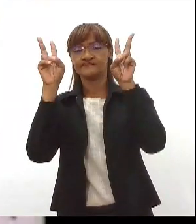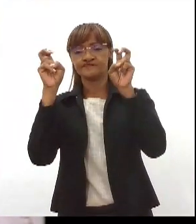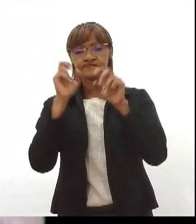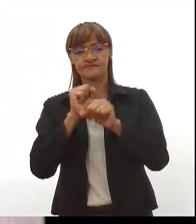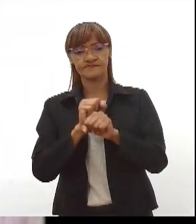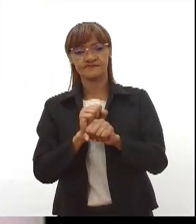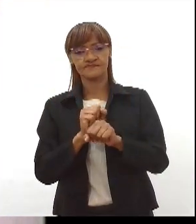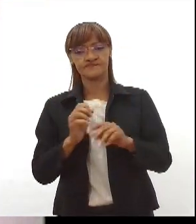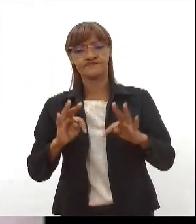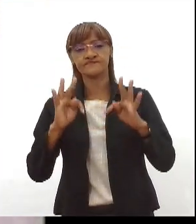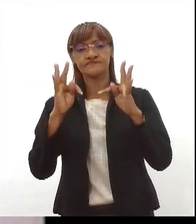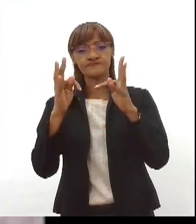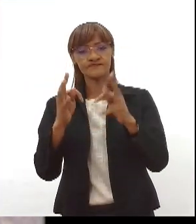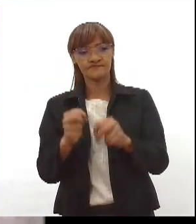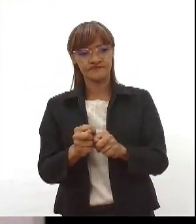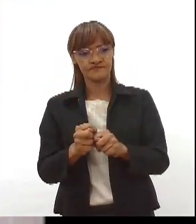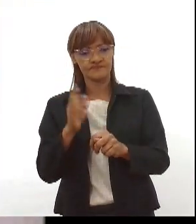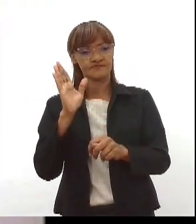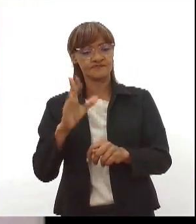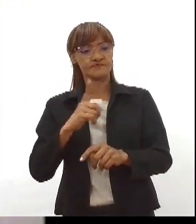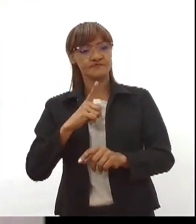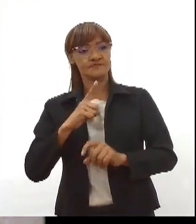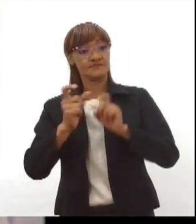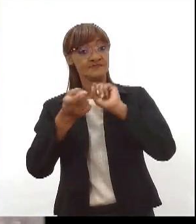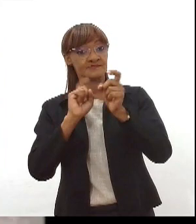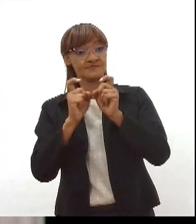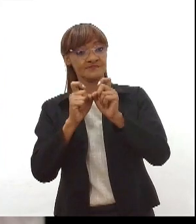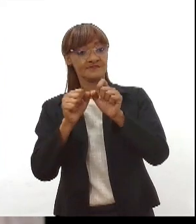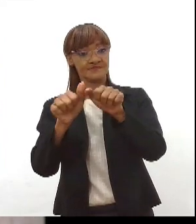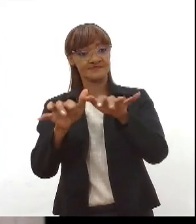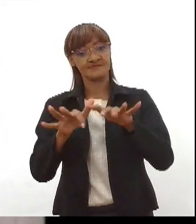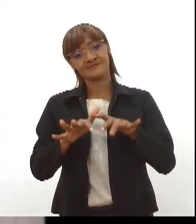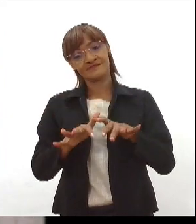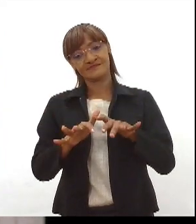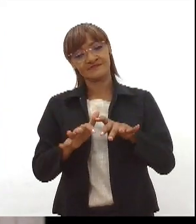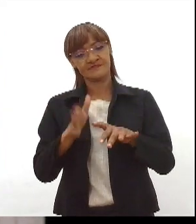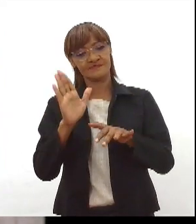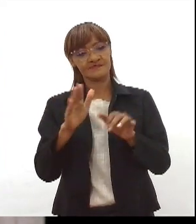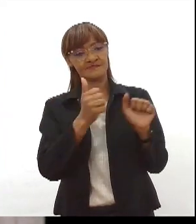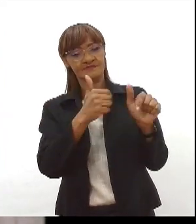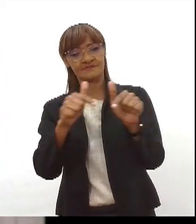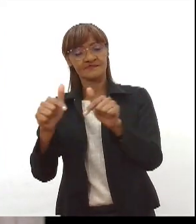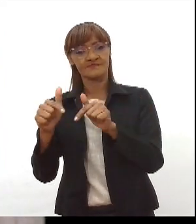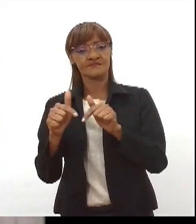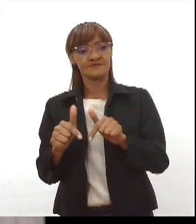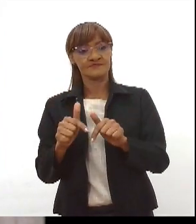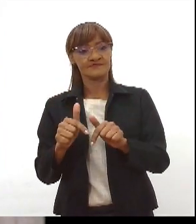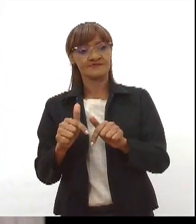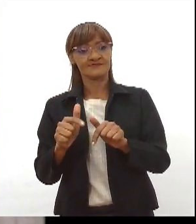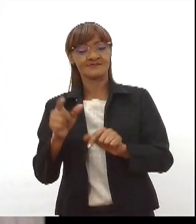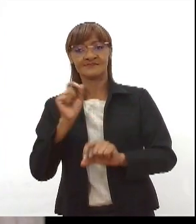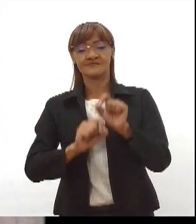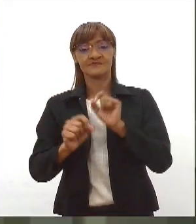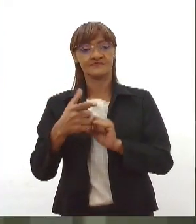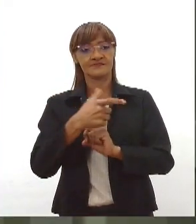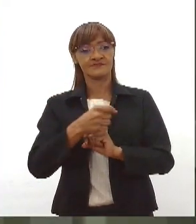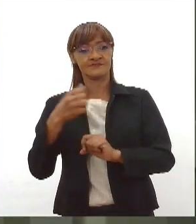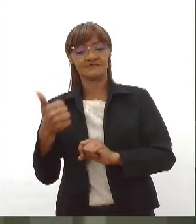por meio das audiências públicas ações intensificadas em 2016